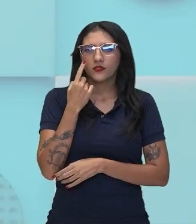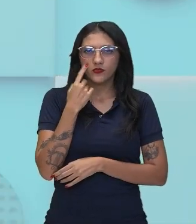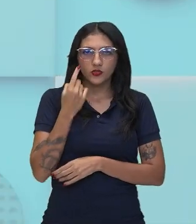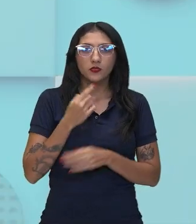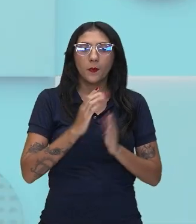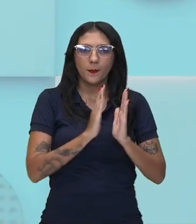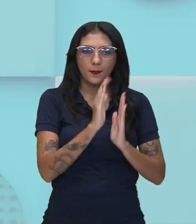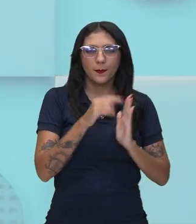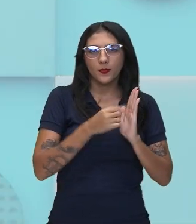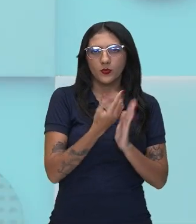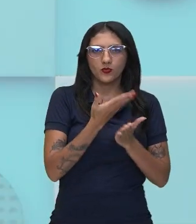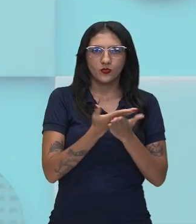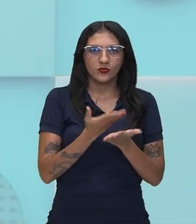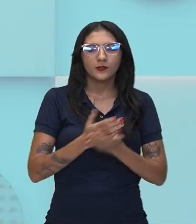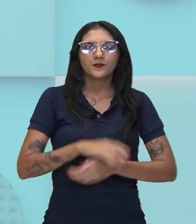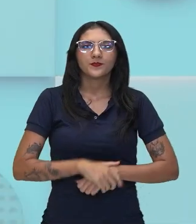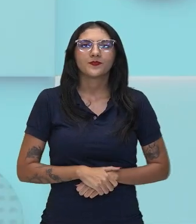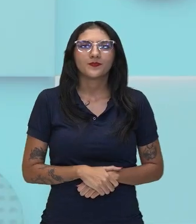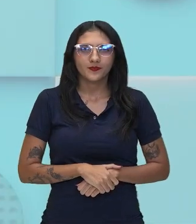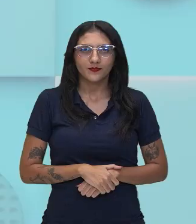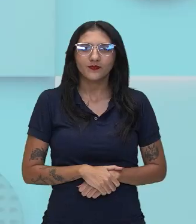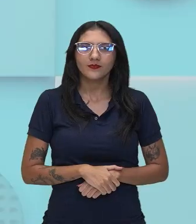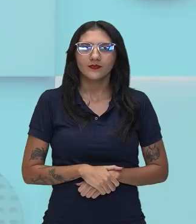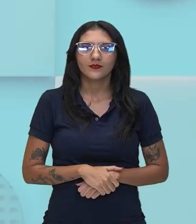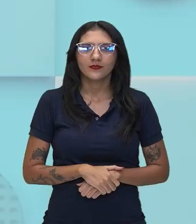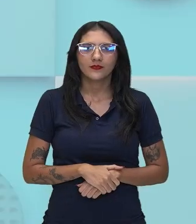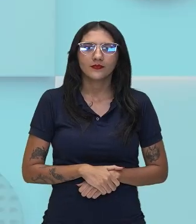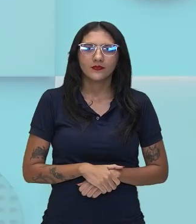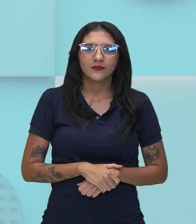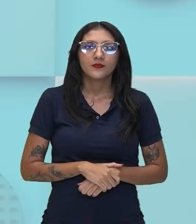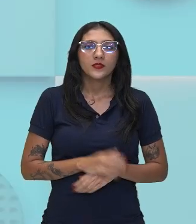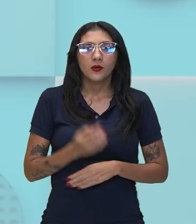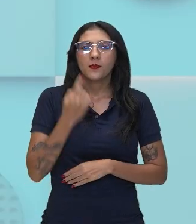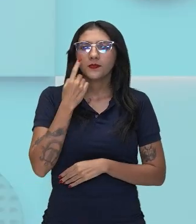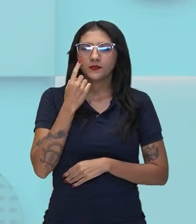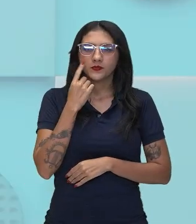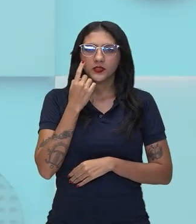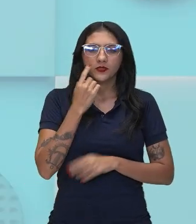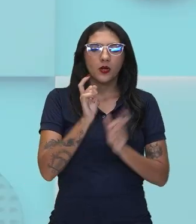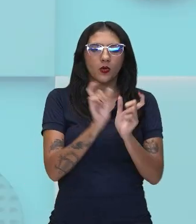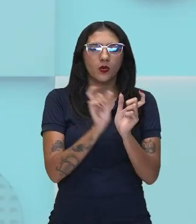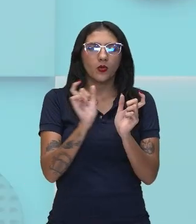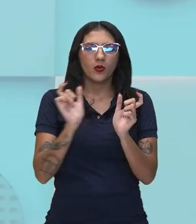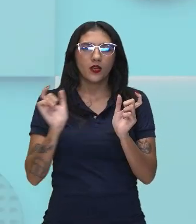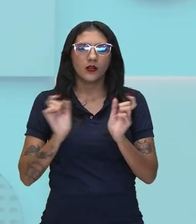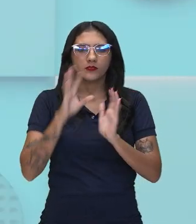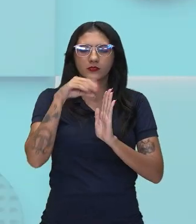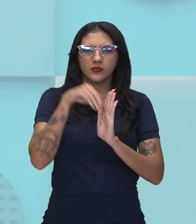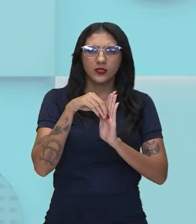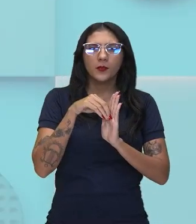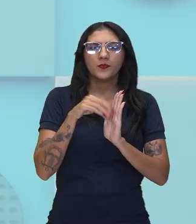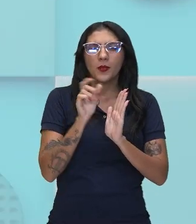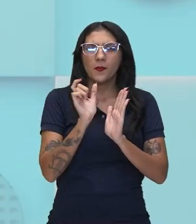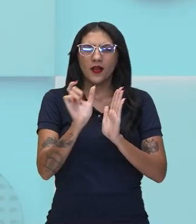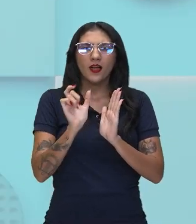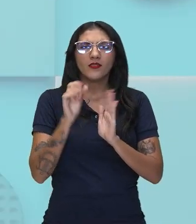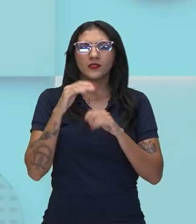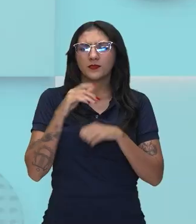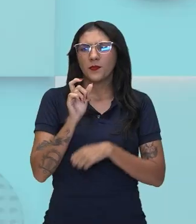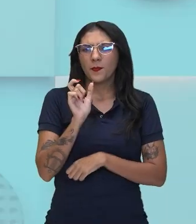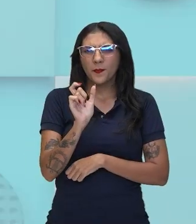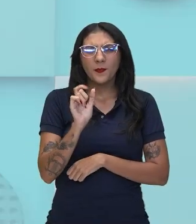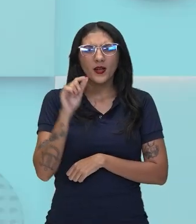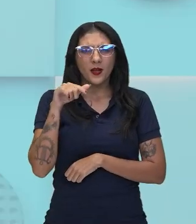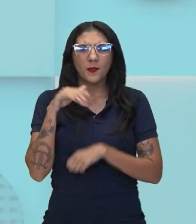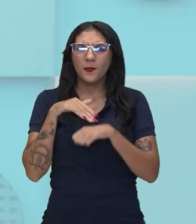primeira unidade. Vamos começar então pela posição da sílaba tônica, né? Por que, professor, nós precisamos estudar a